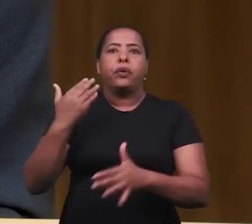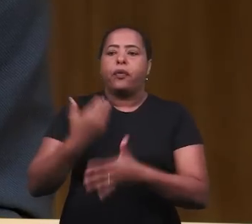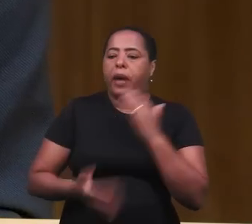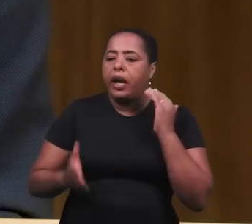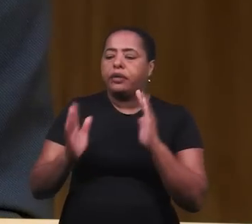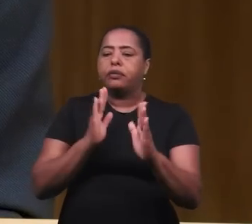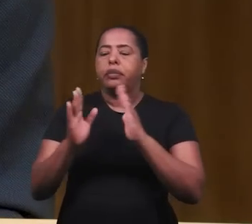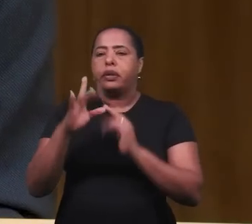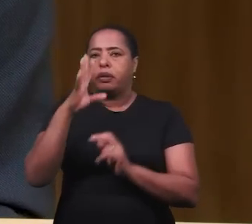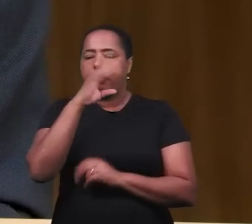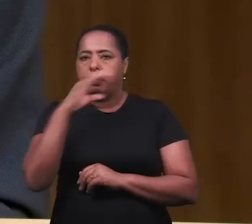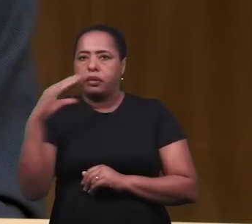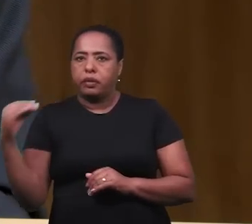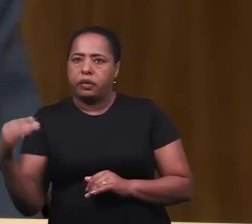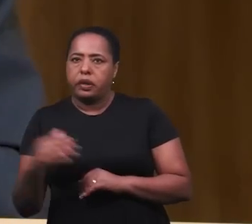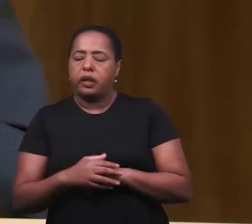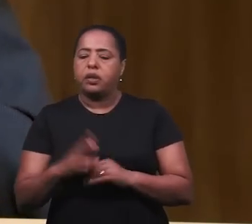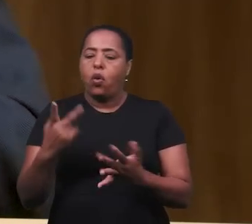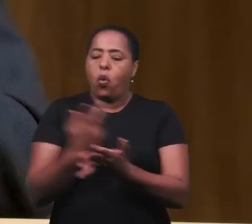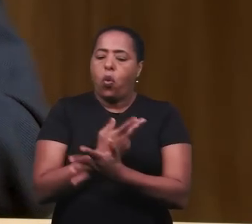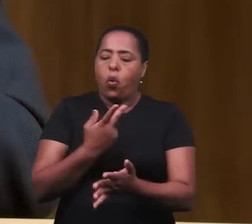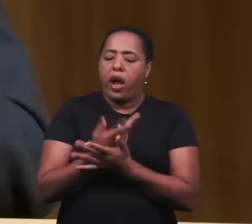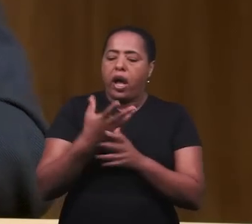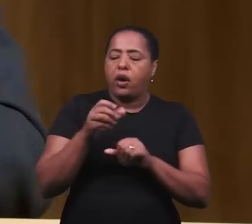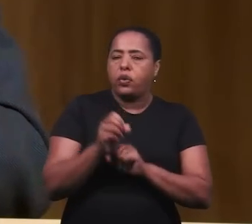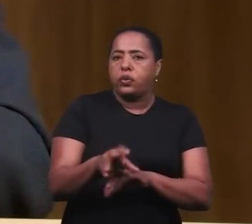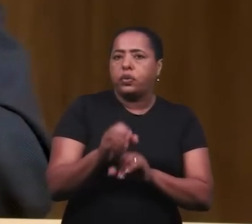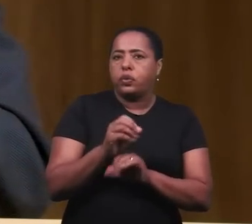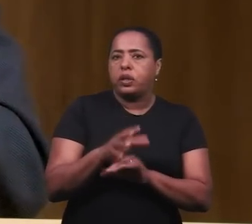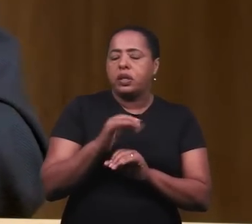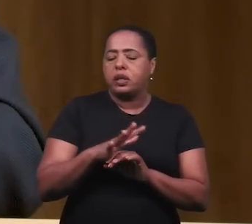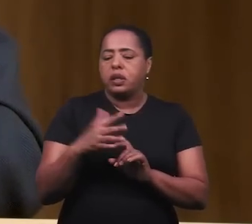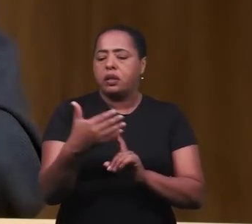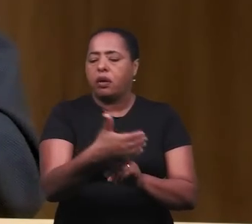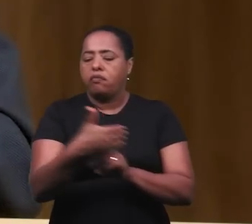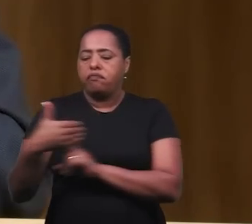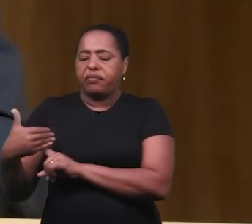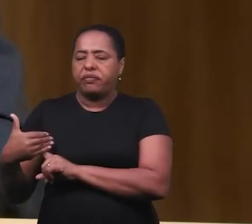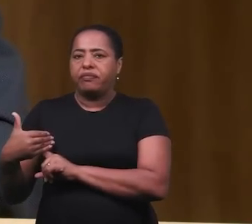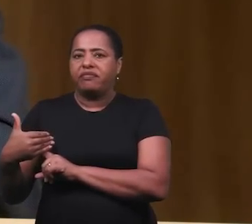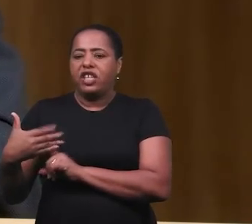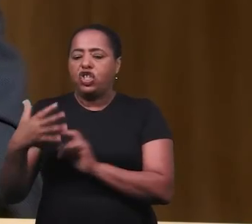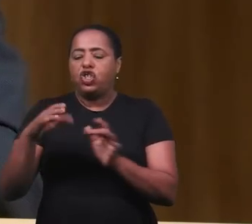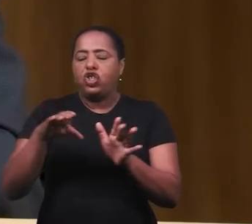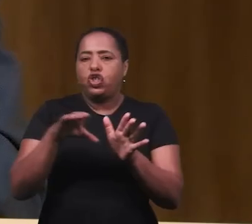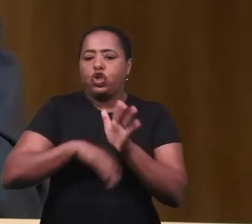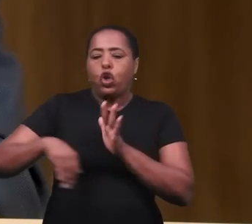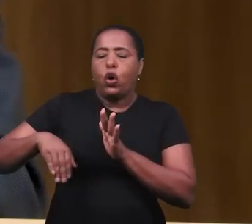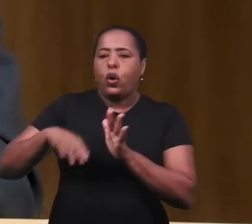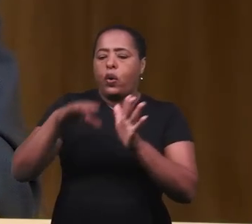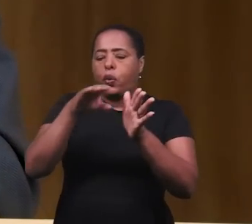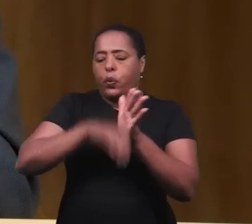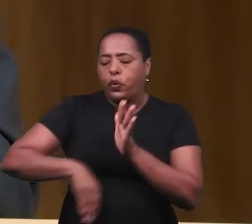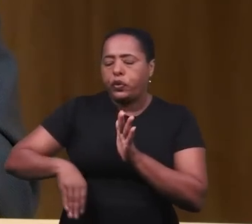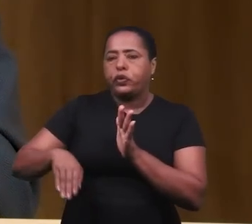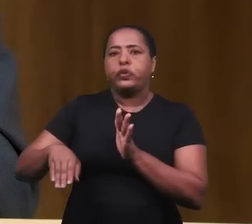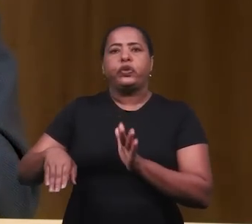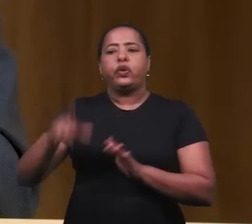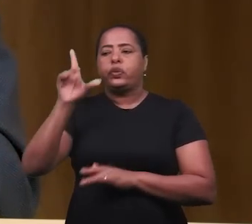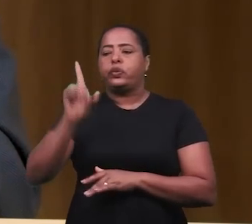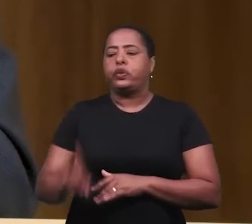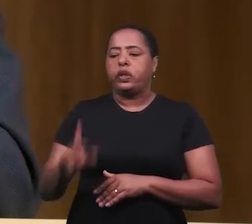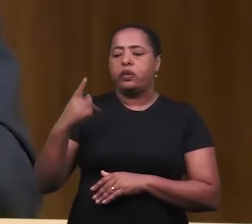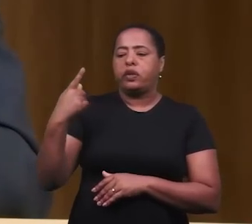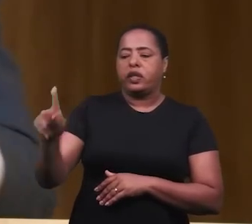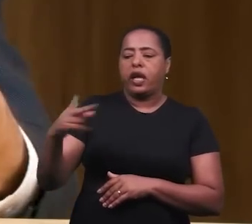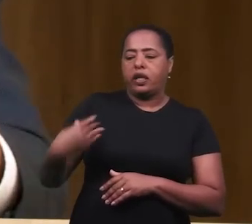ter adolescência, às vezes pais, por algum erro da criação,